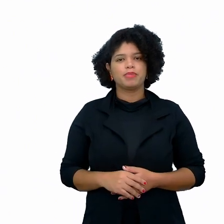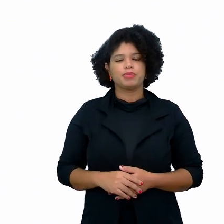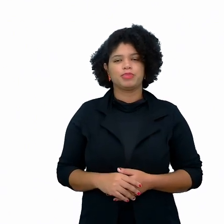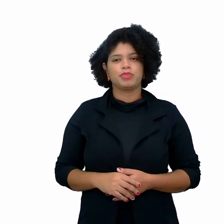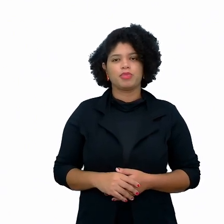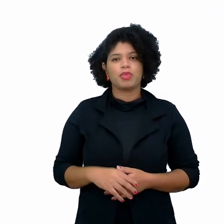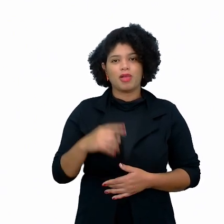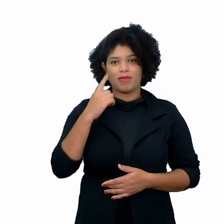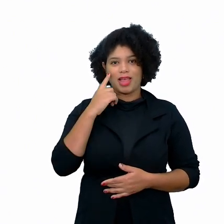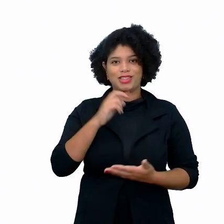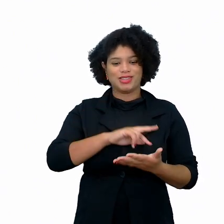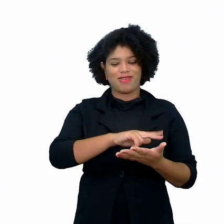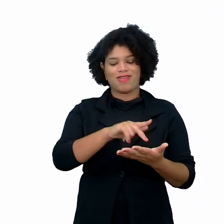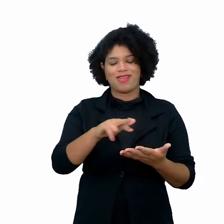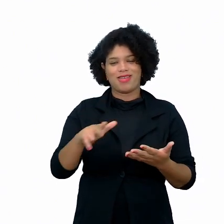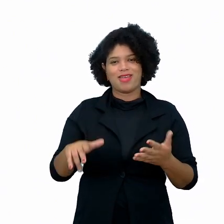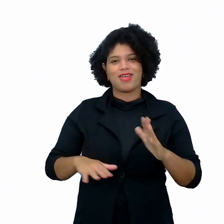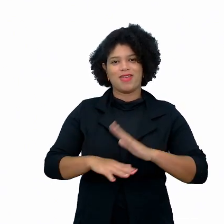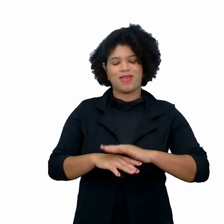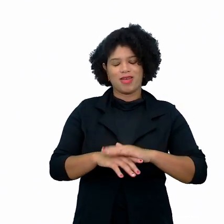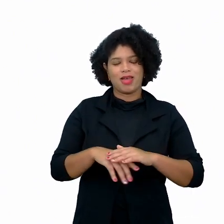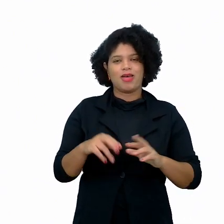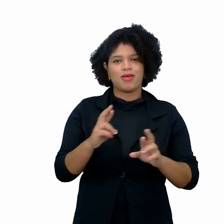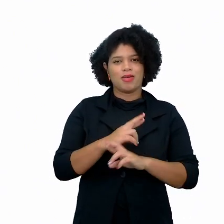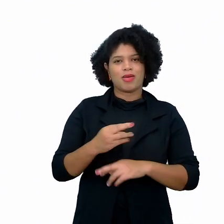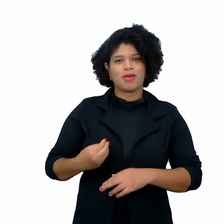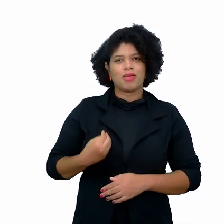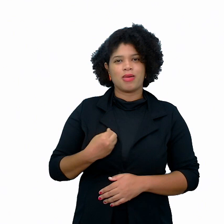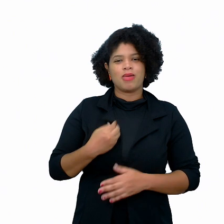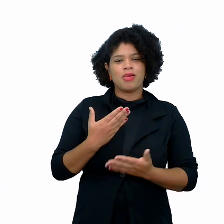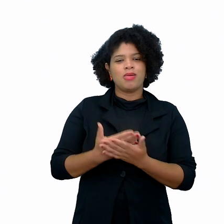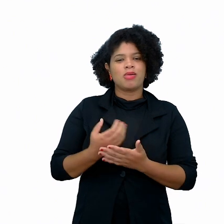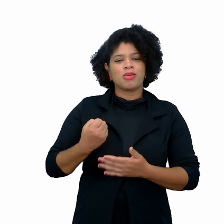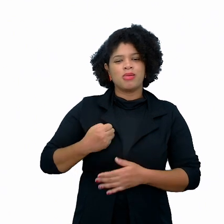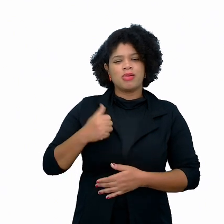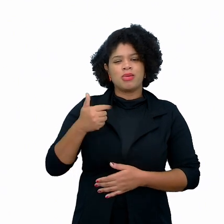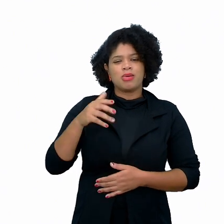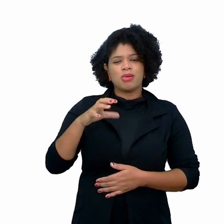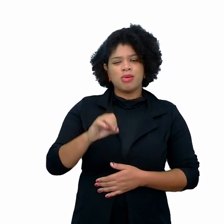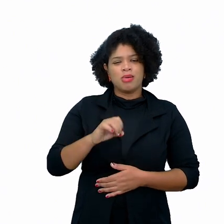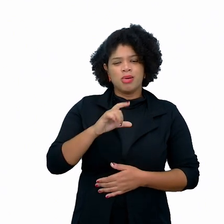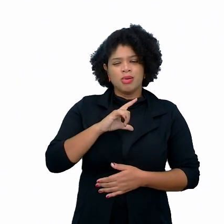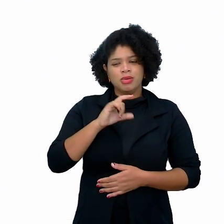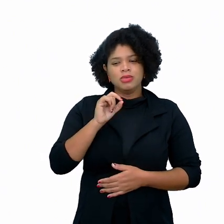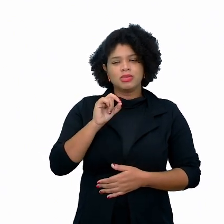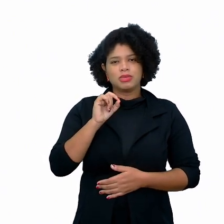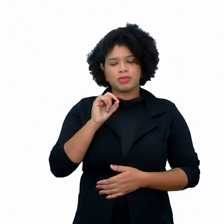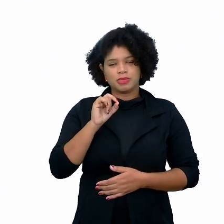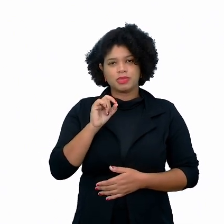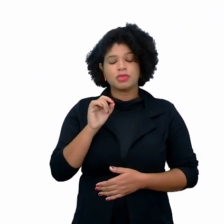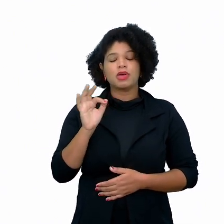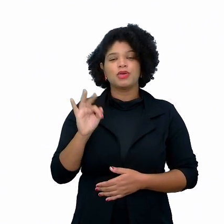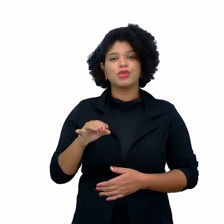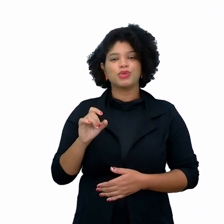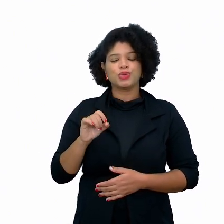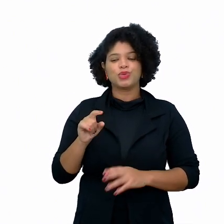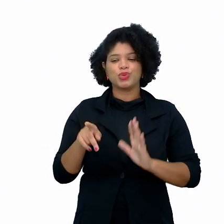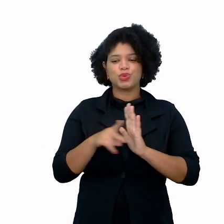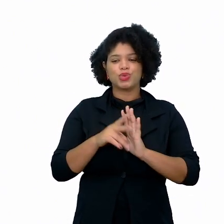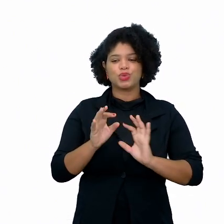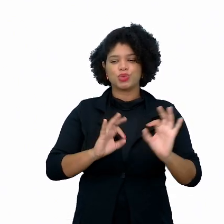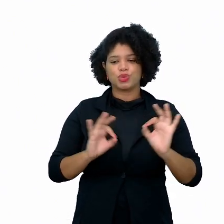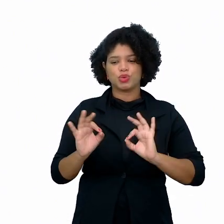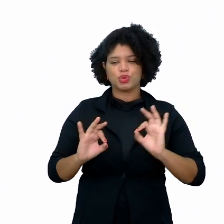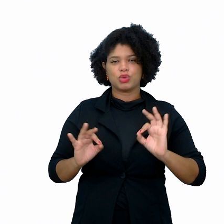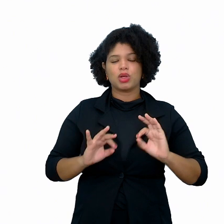Então, olha quanta produção aí envolvida. Na aula 10, teremos finalmente a organização